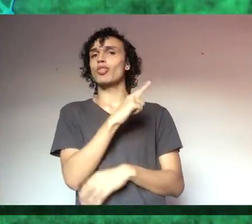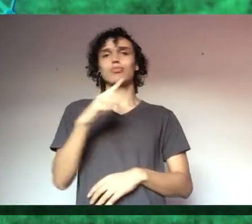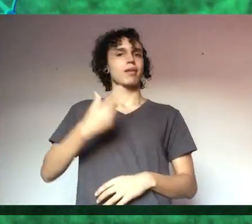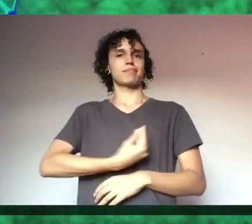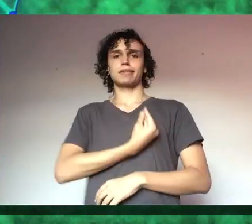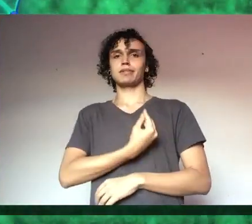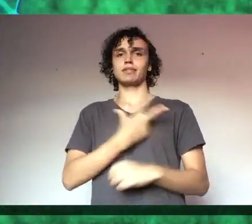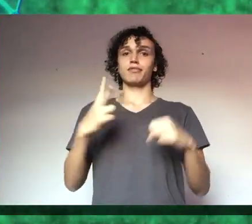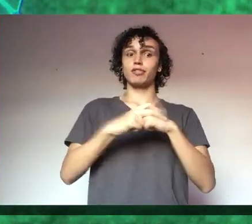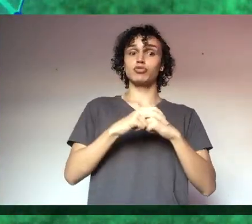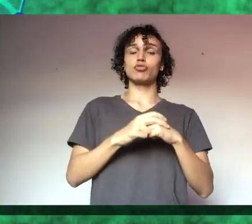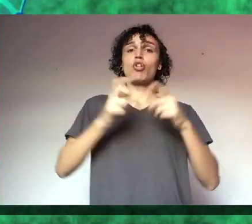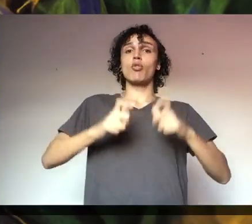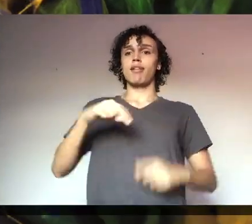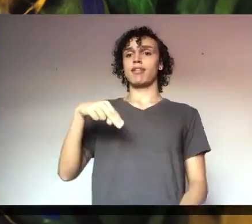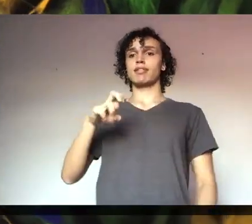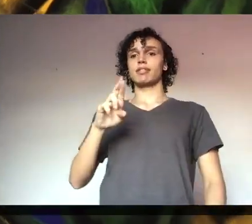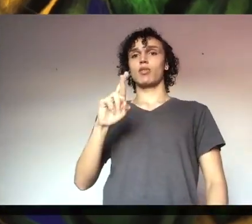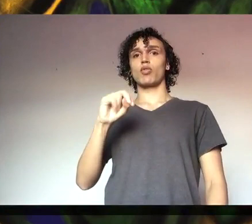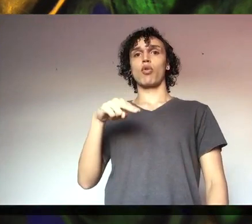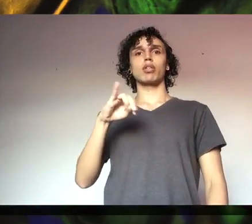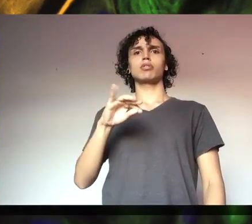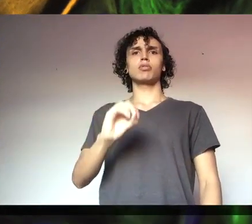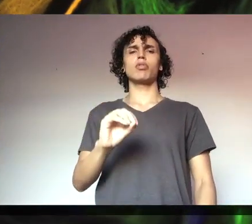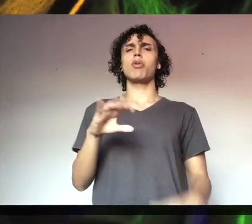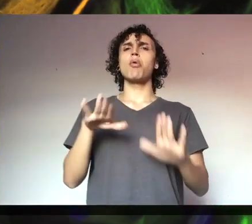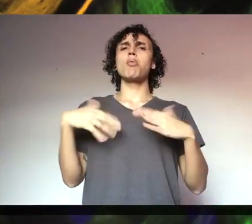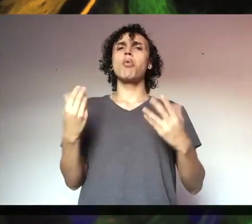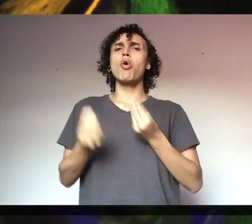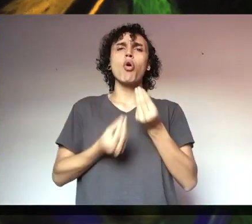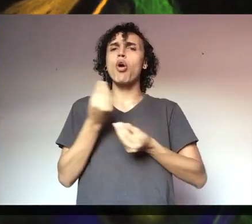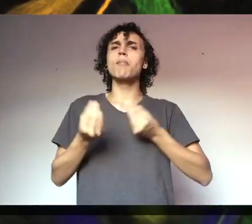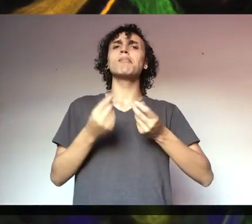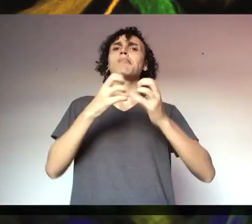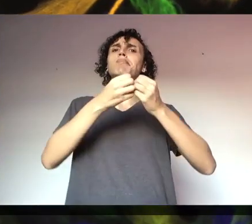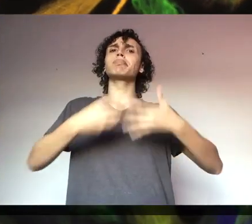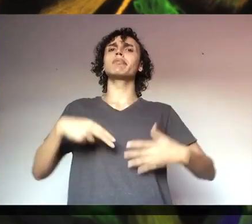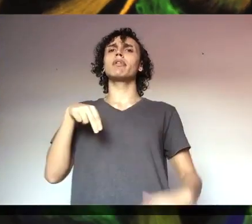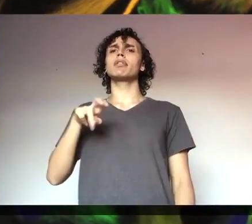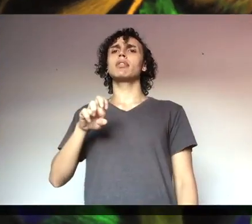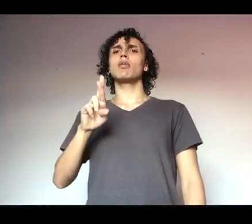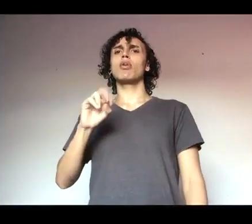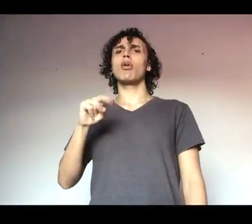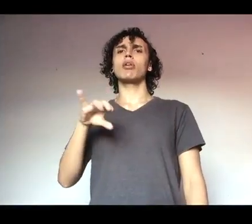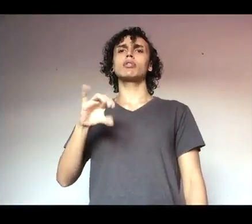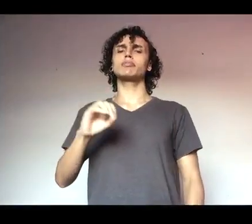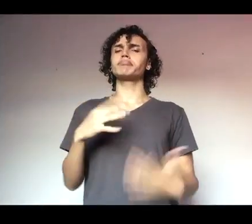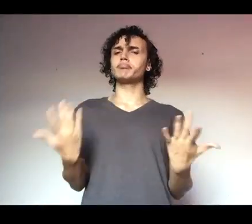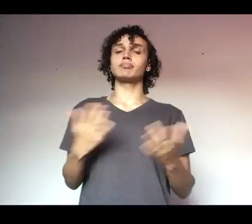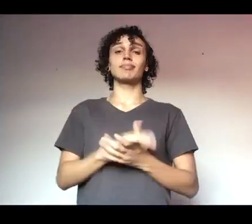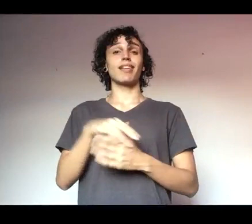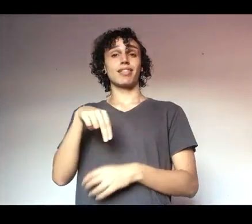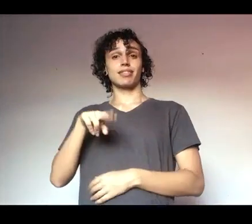foi encontrado nos neurônios. Até que ponto as células infectadas podem afetar os neurônios? O neurônio